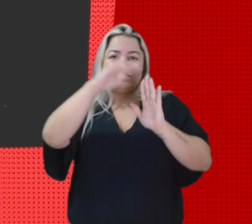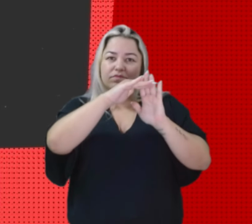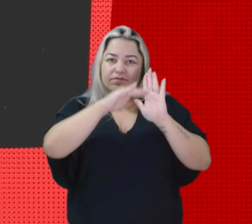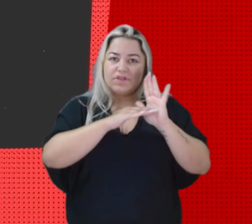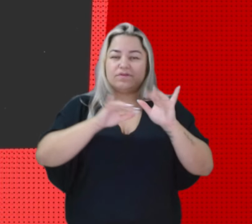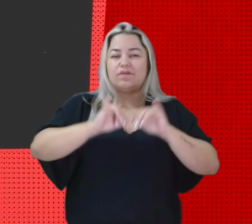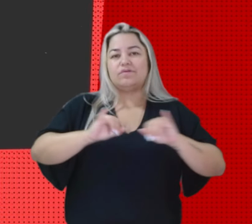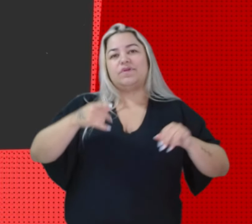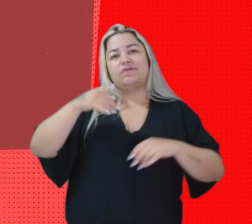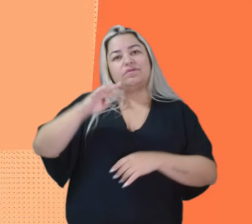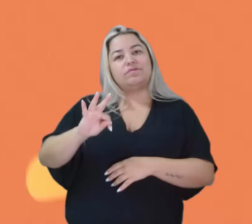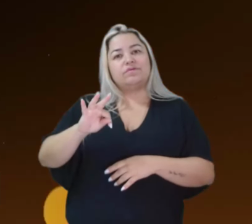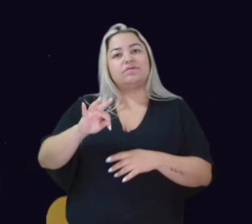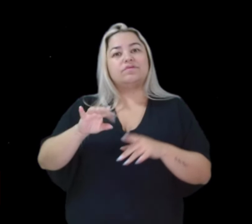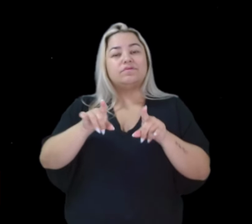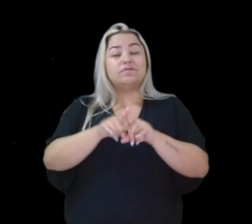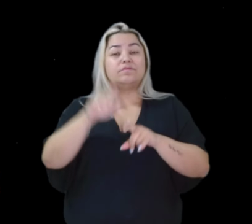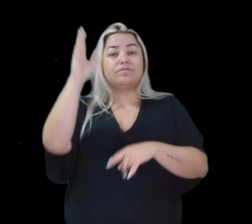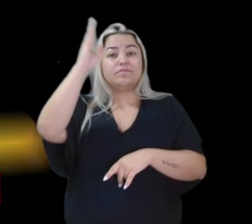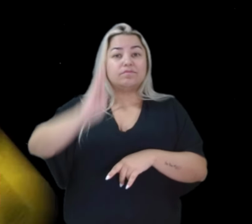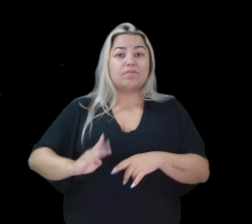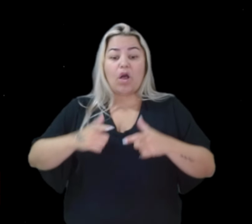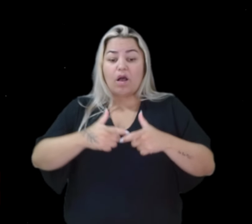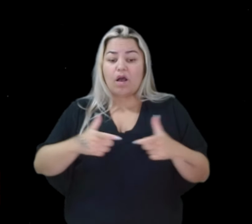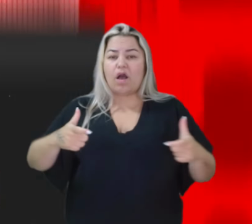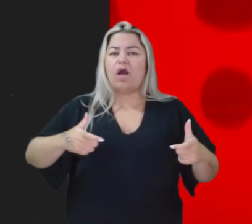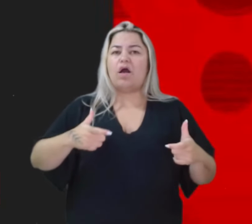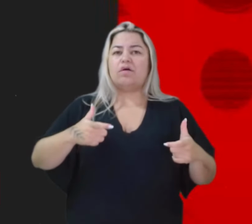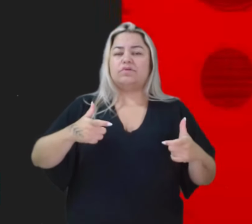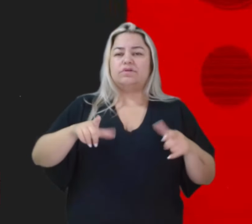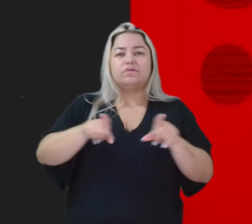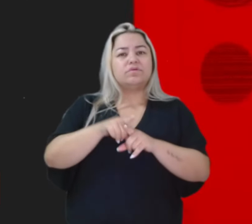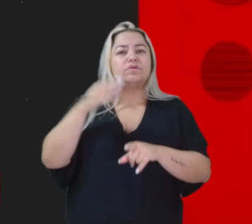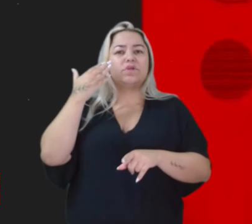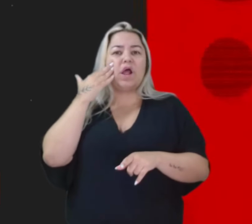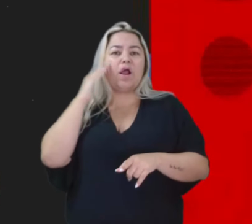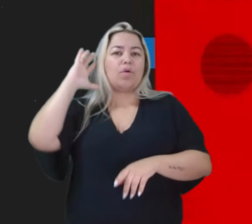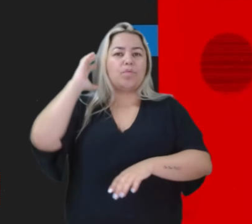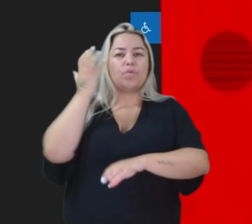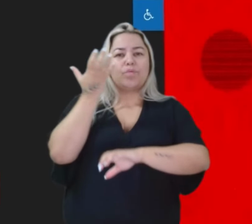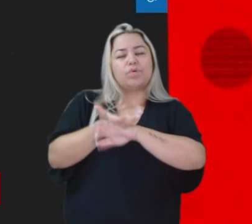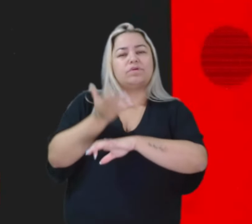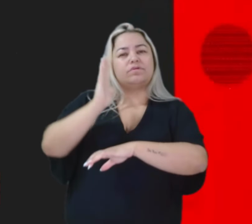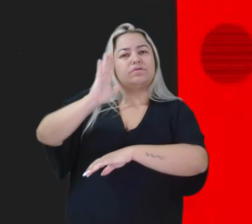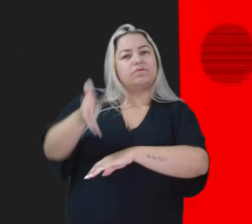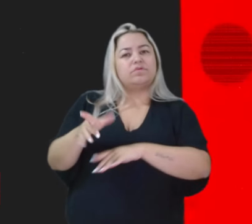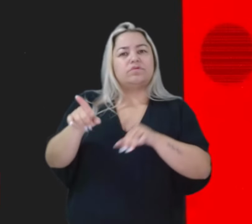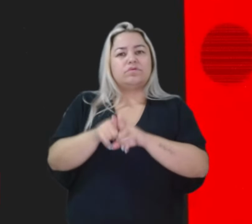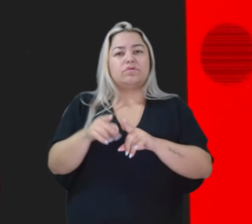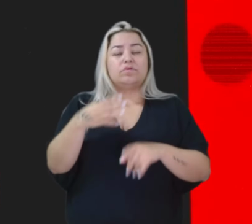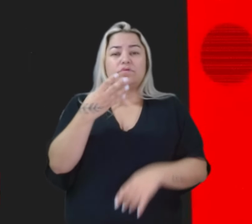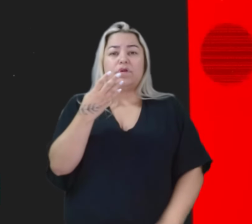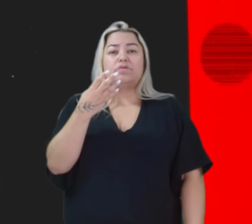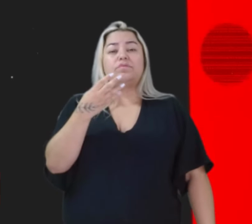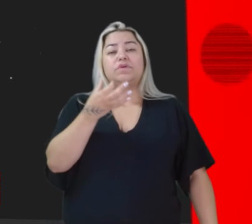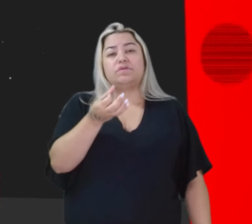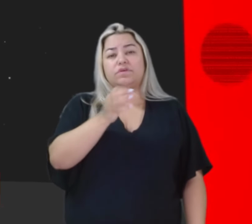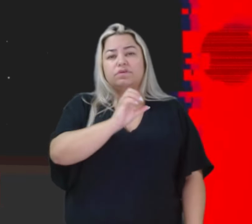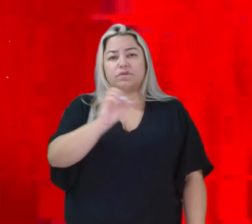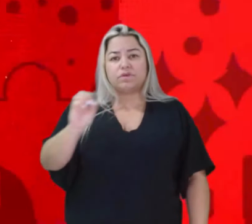PT e o jornal PT Brasil seguem ampliando sua voz, além de podcasts que já ultrapassaram